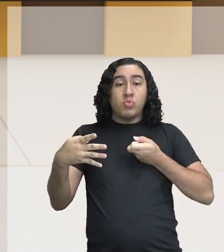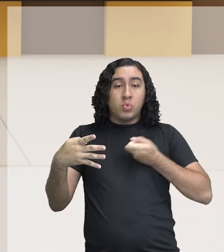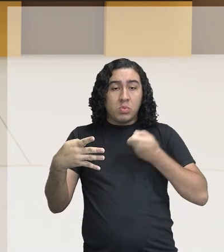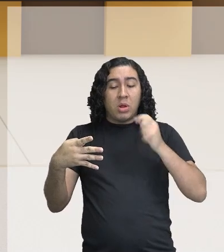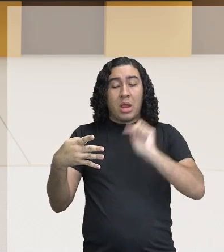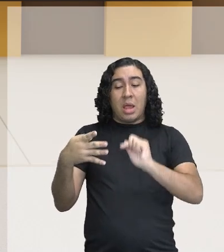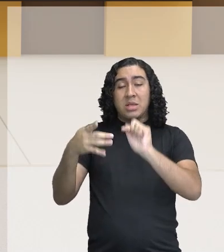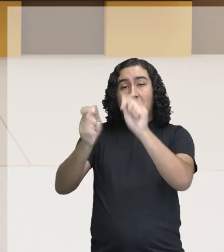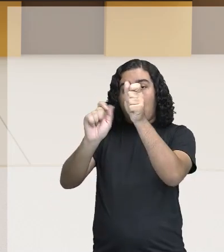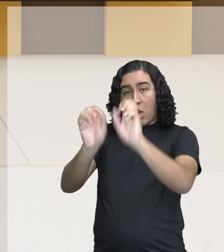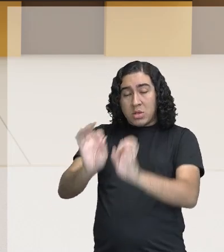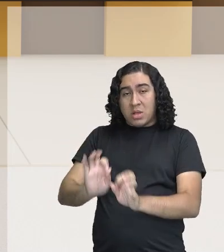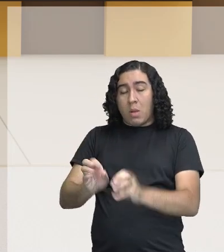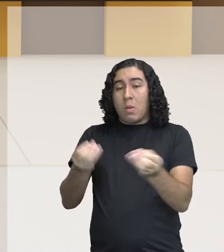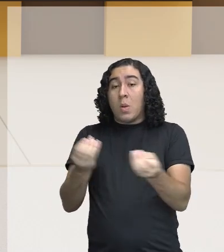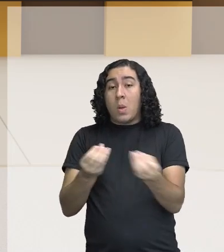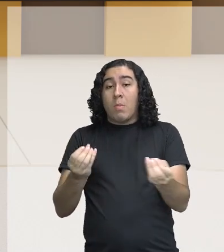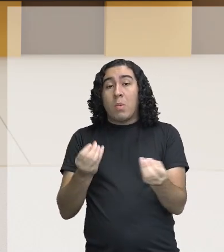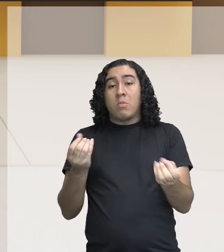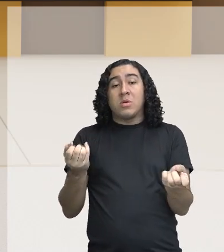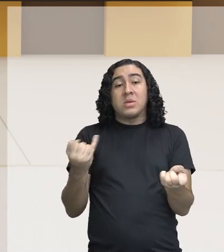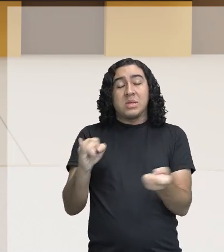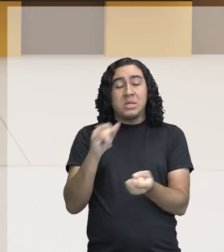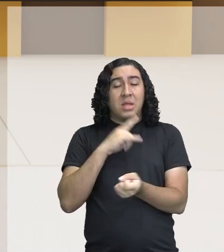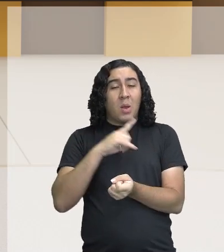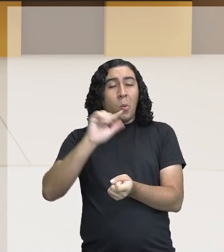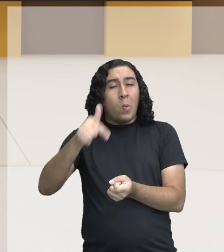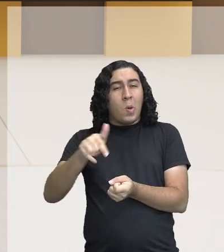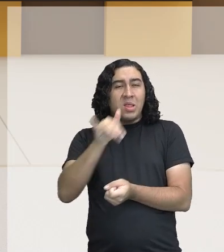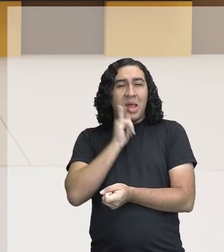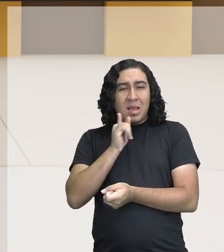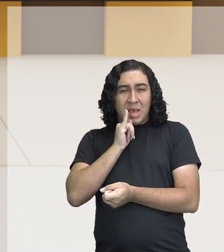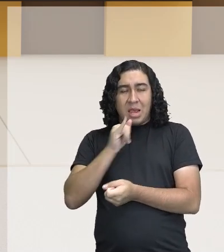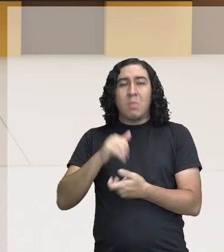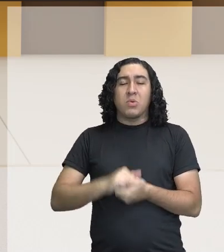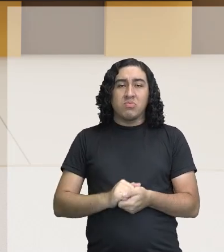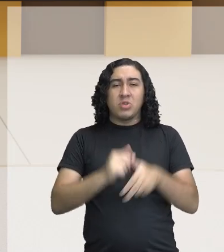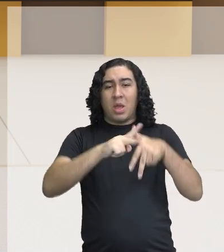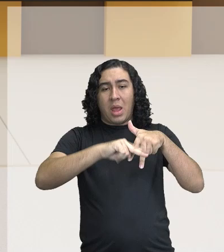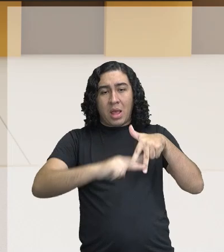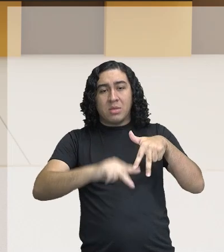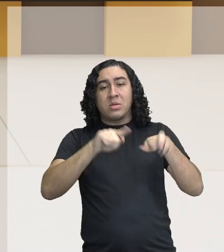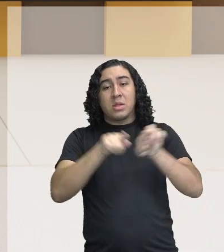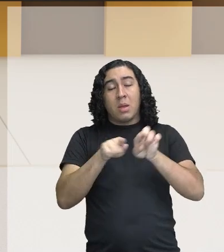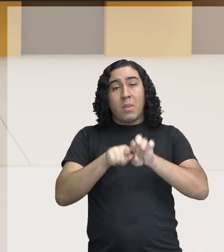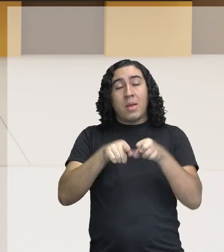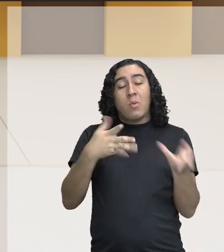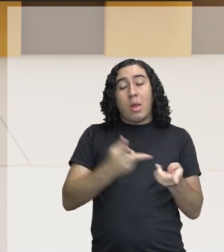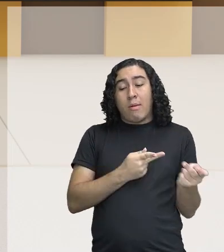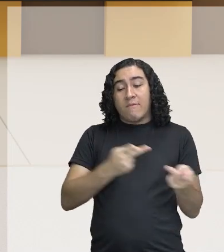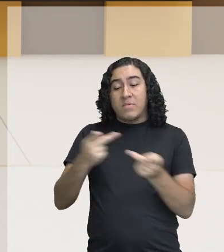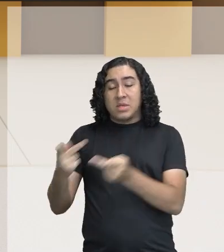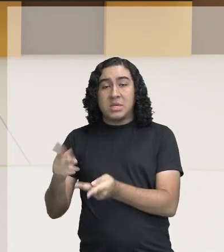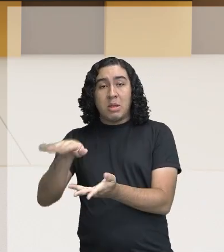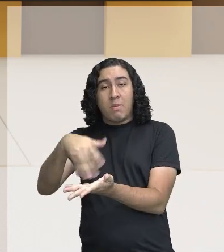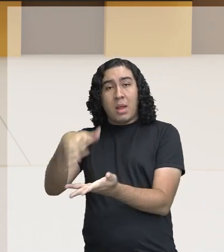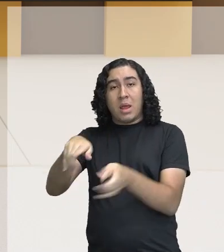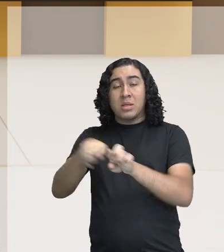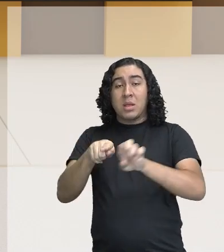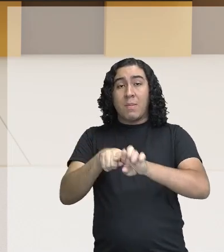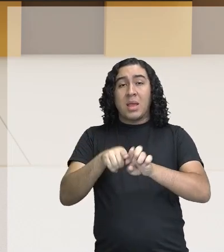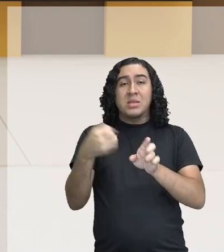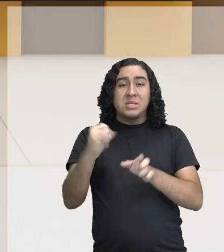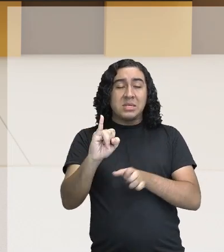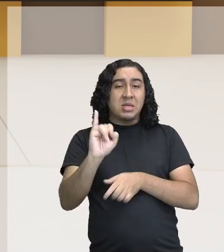tabela de frequência, para as outras variáveis, como sexo, frequência semanal de visita ao parque e meio de transporte